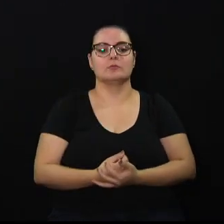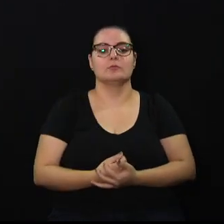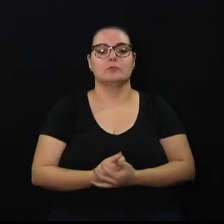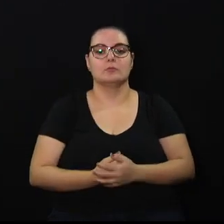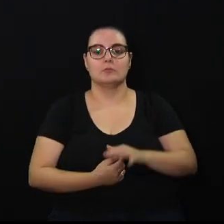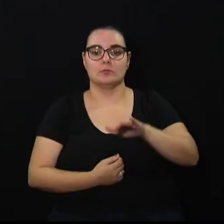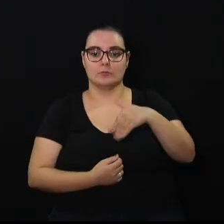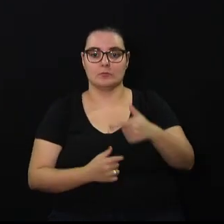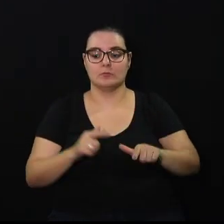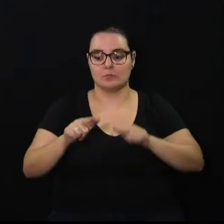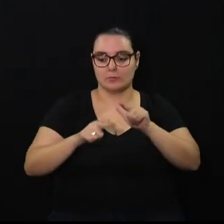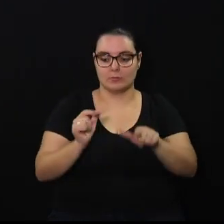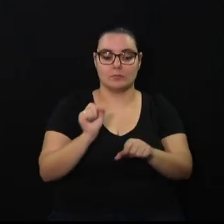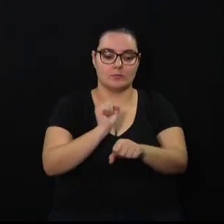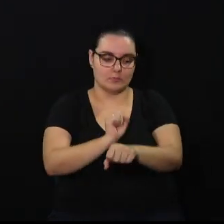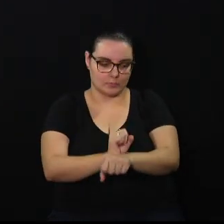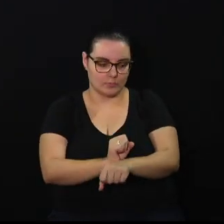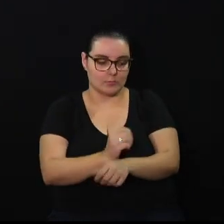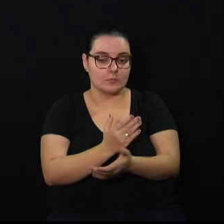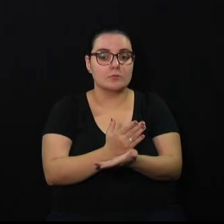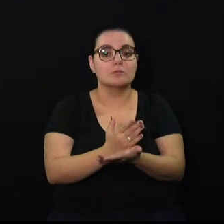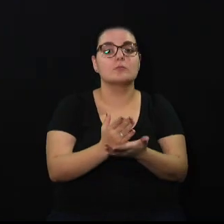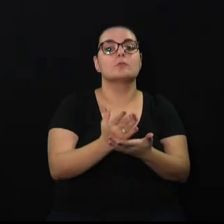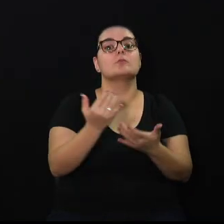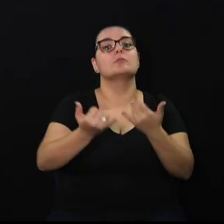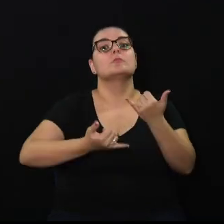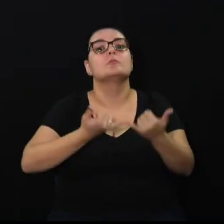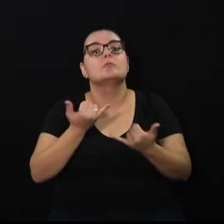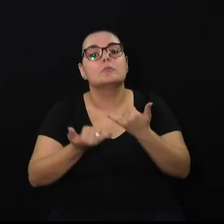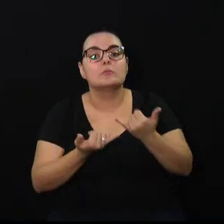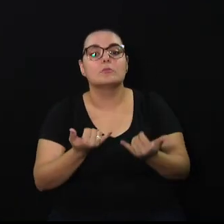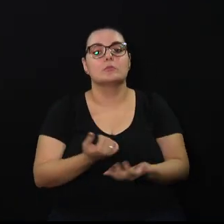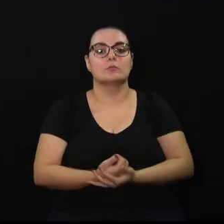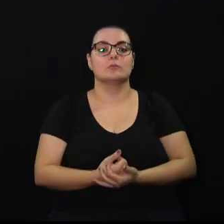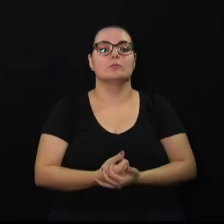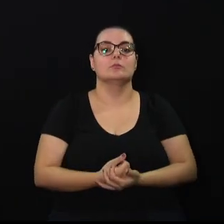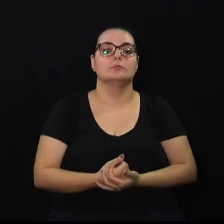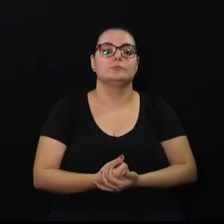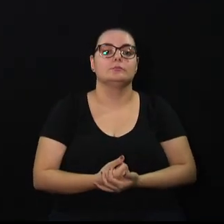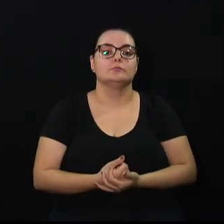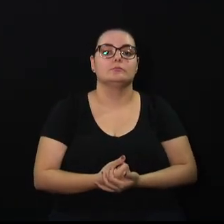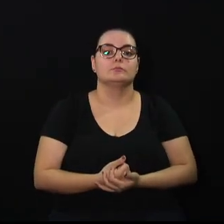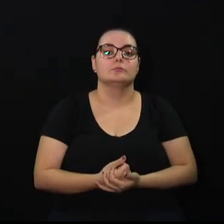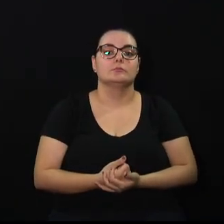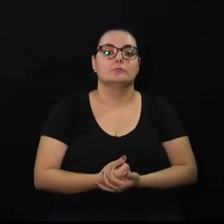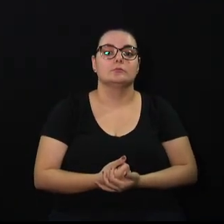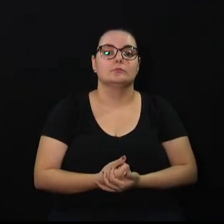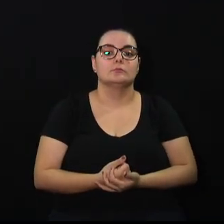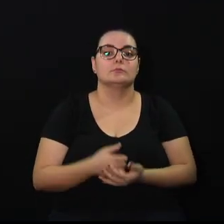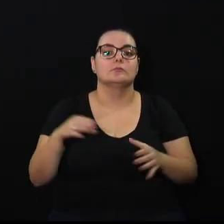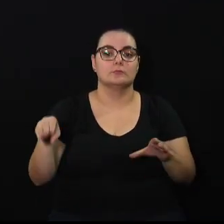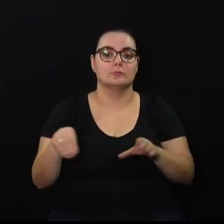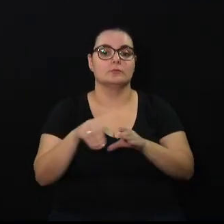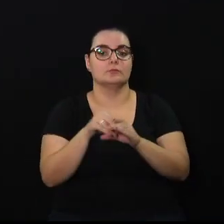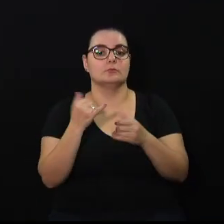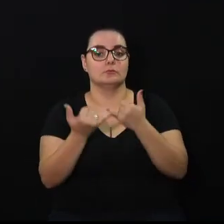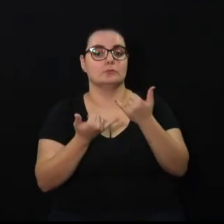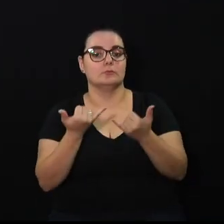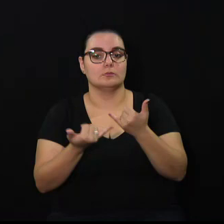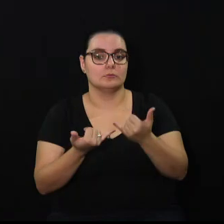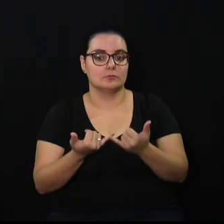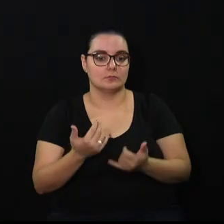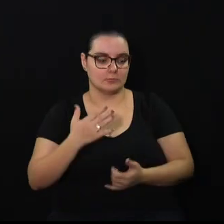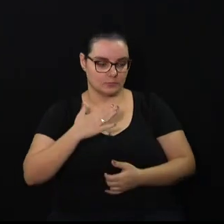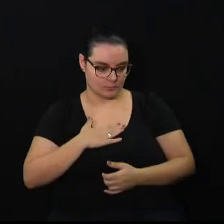a gente trabalha e esperar a gente já começa a trabalhar também é dentro desses jogos a minha